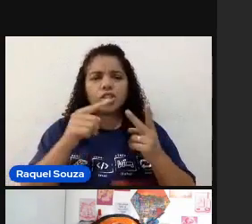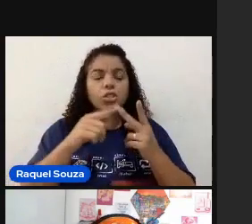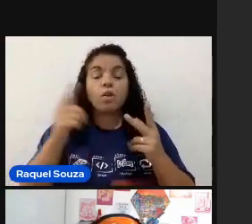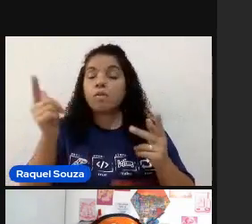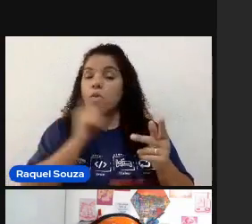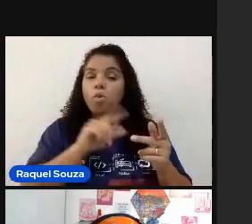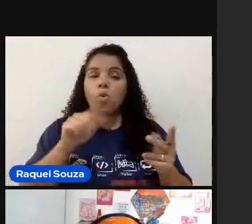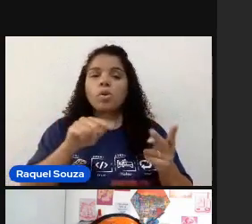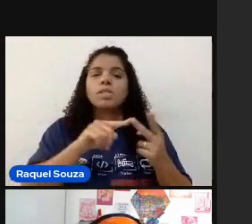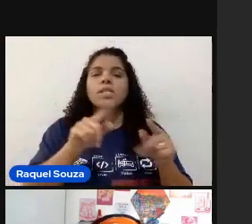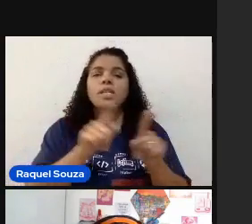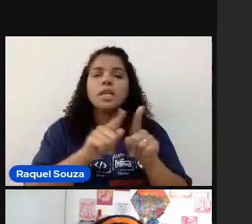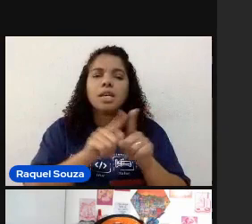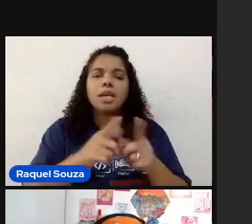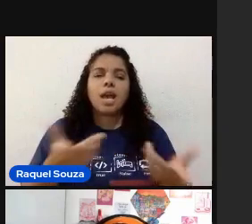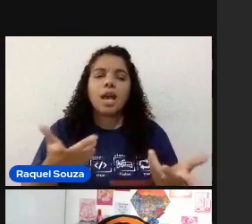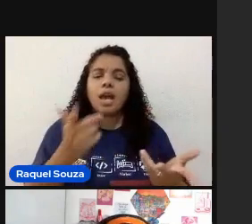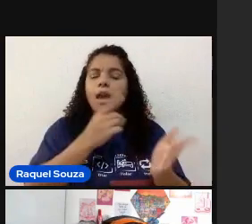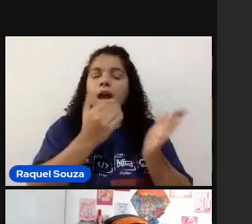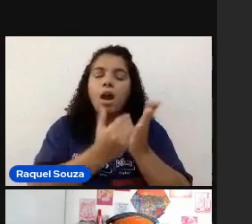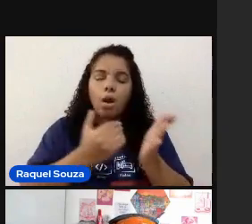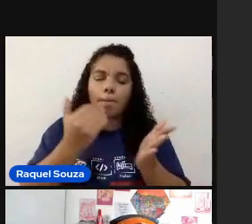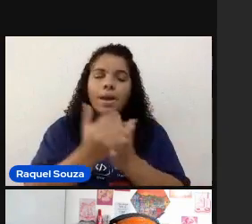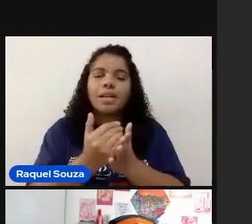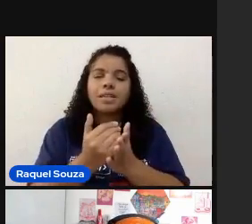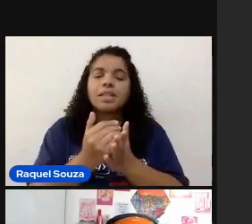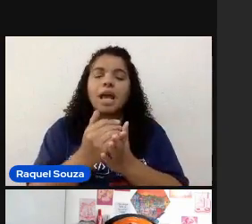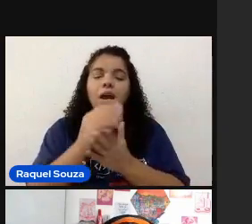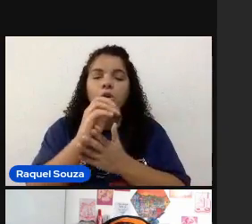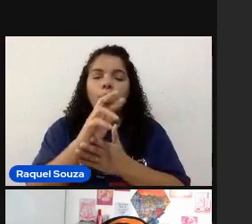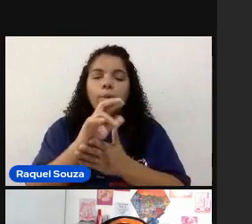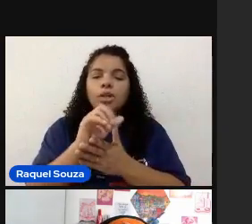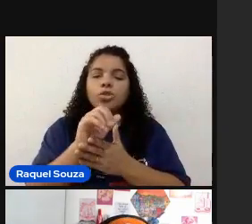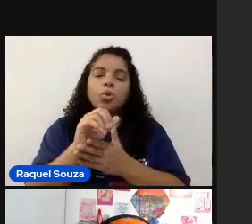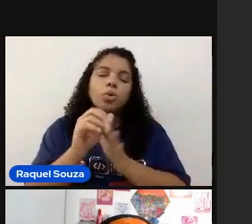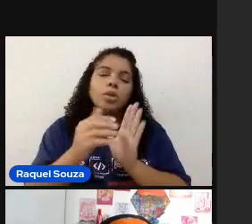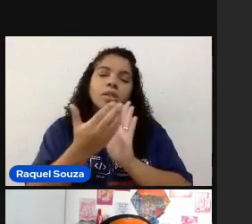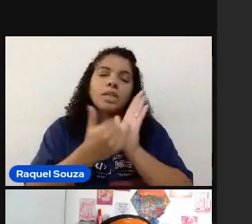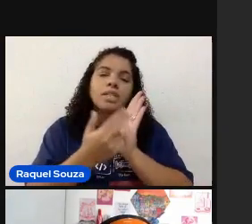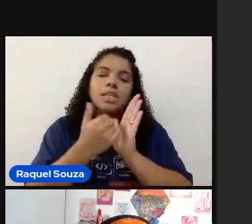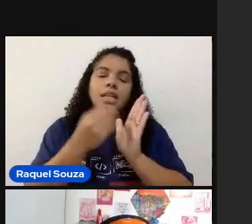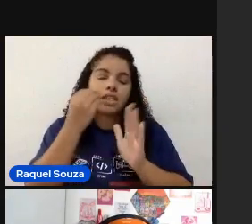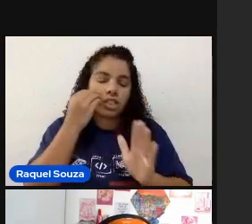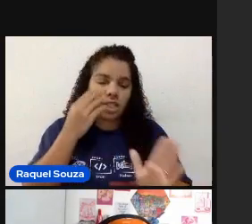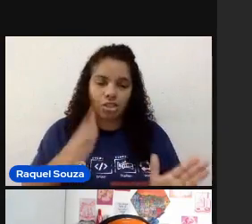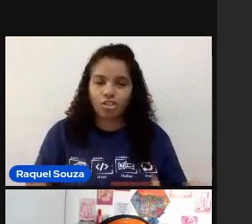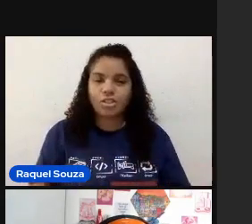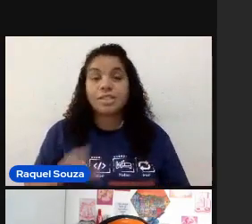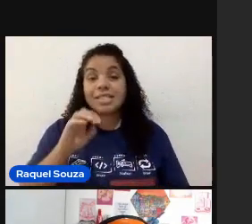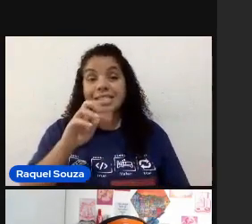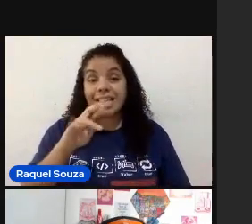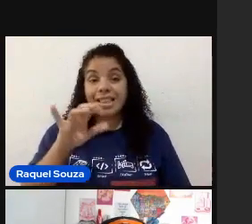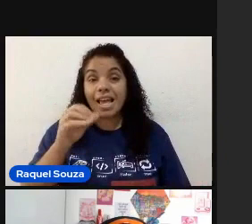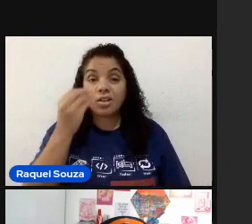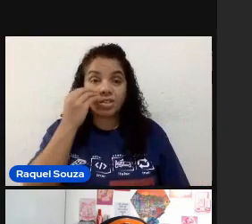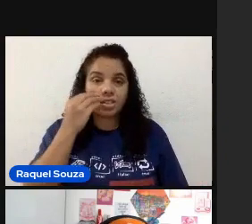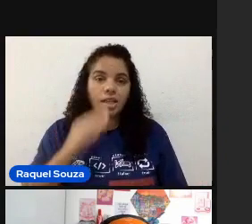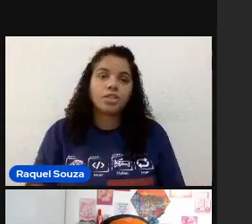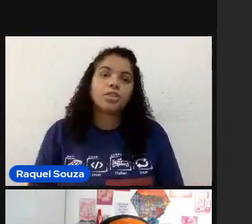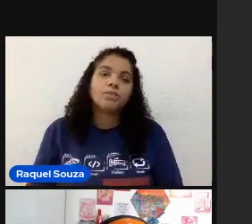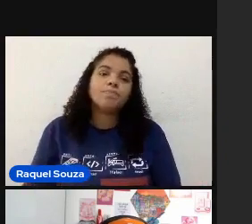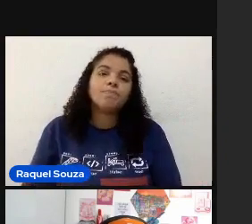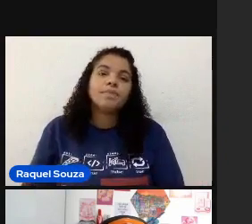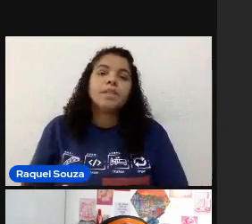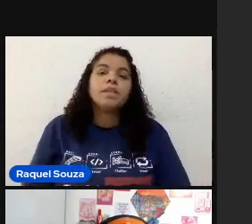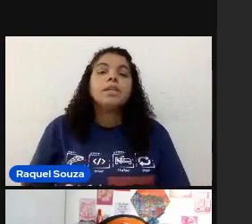conseguir aumentar a cobertura dos cenários de teste. Beleza? Então, o